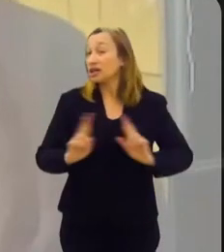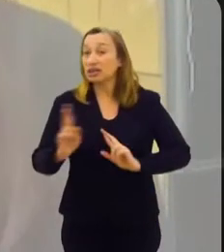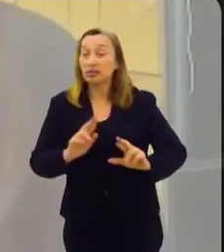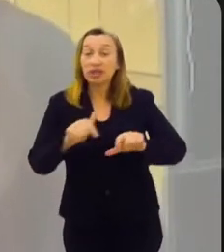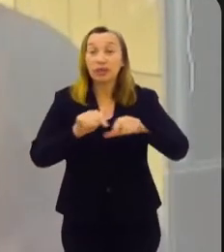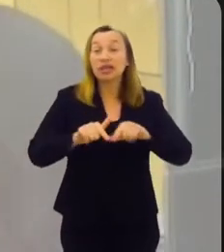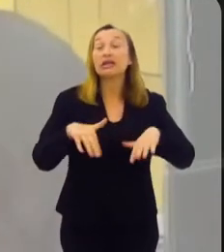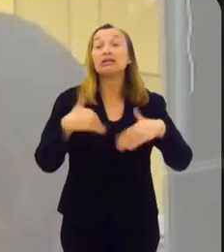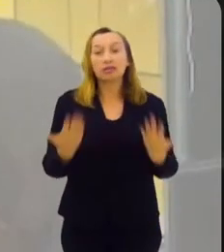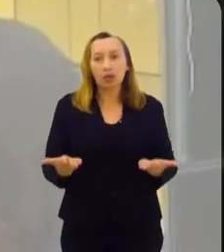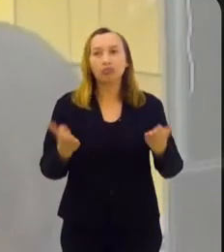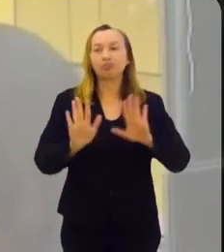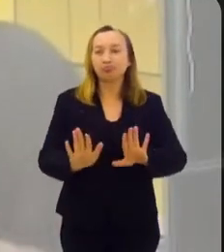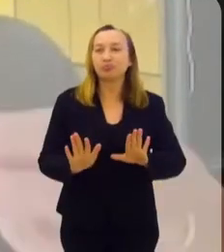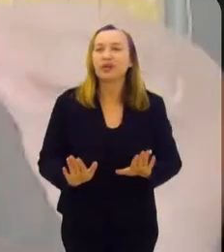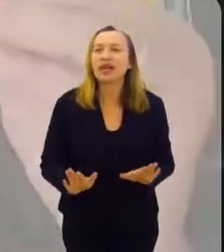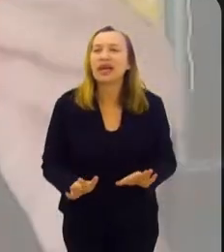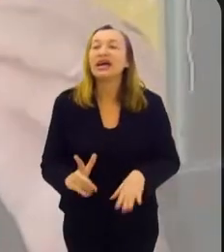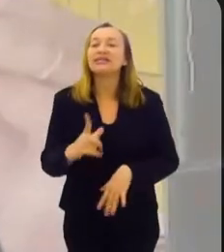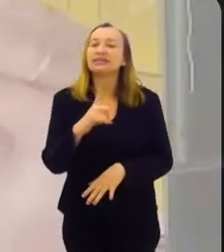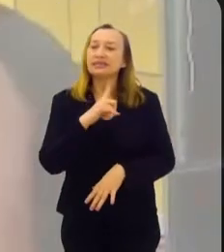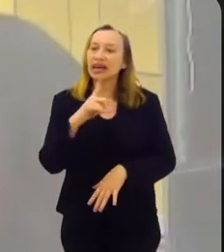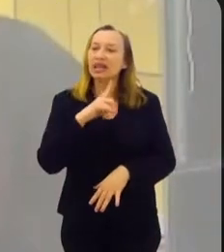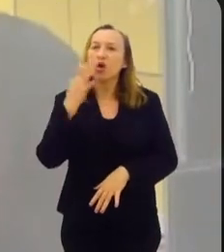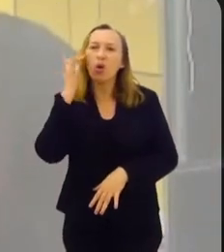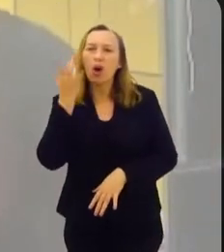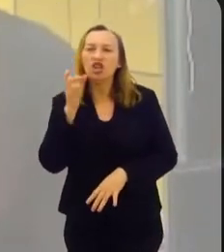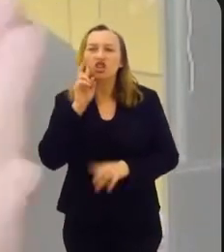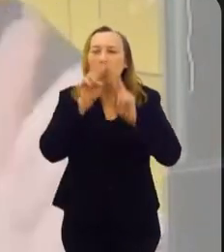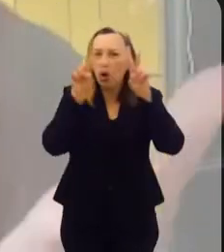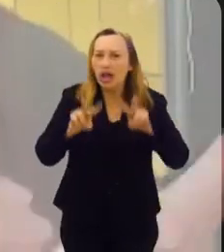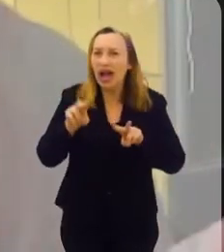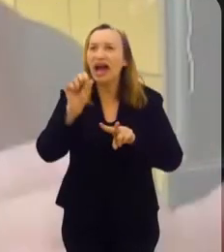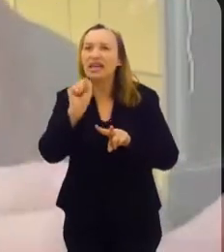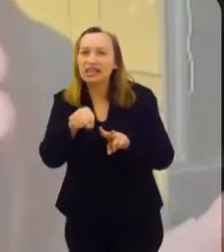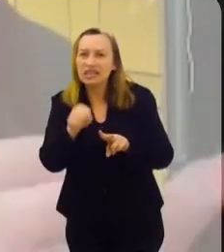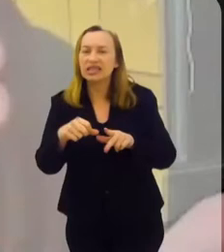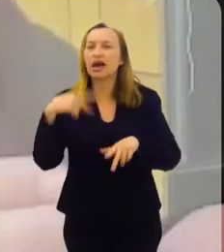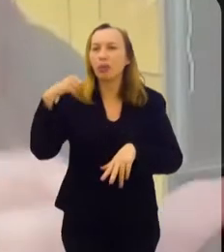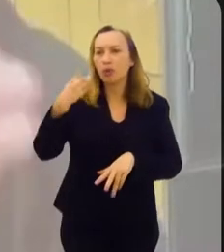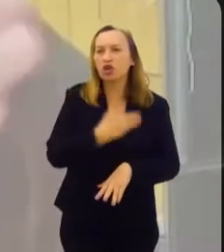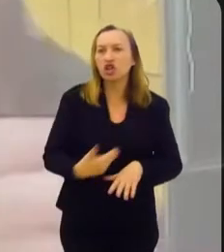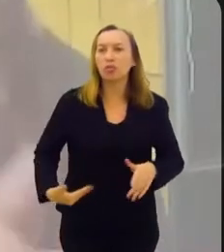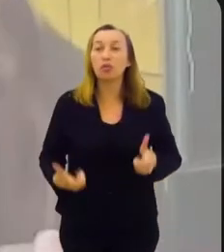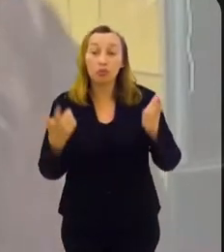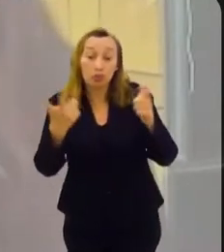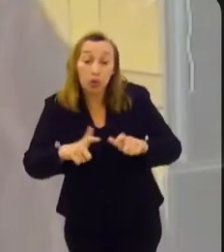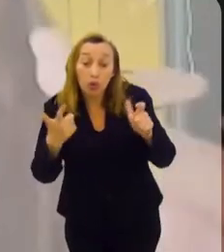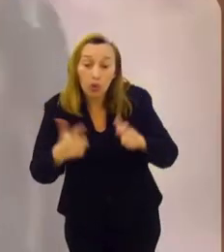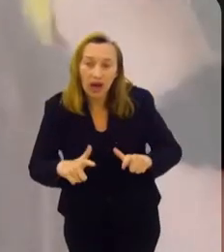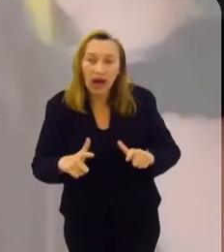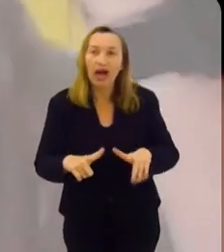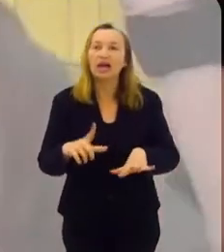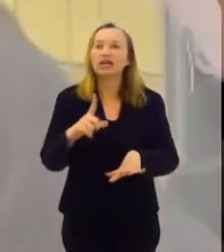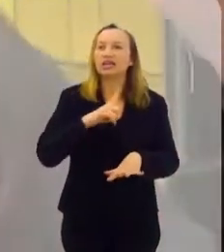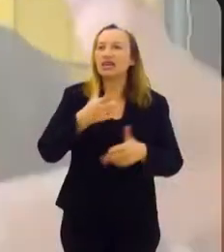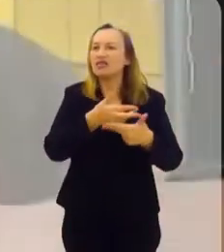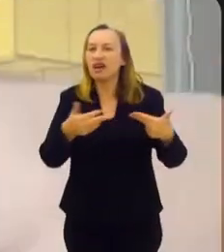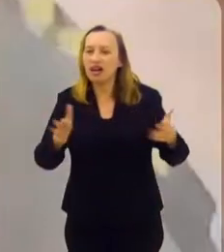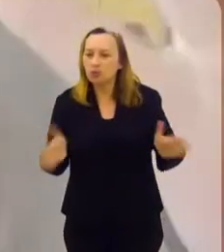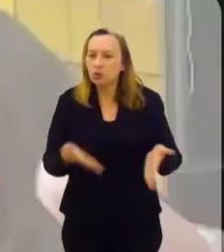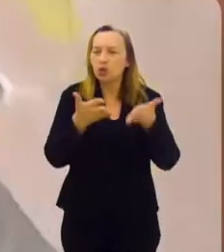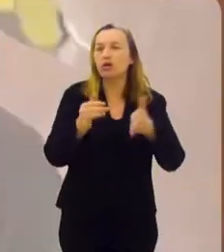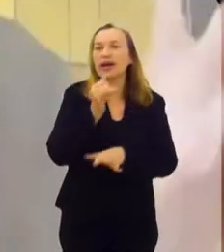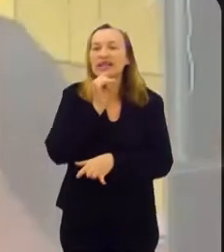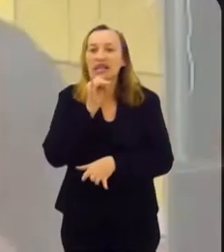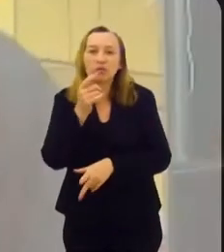relações trabalhistas. Então, assim. A gente tem, eu acho que olhar sim a política pública para o setor, né? A gente tem aí